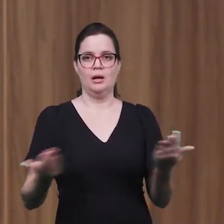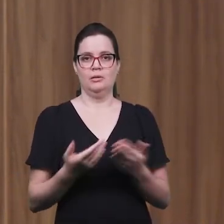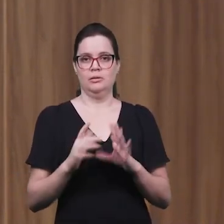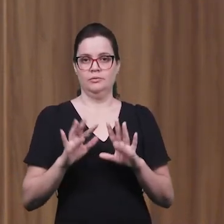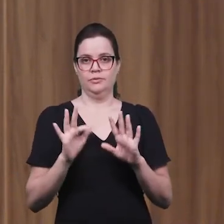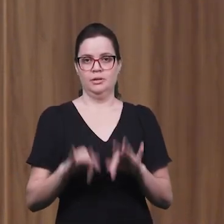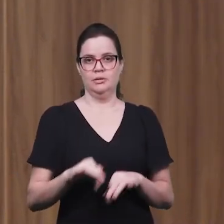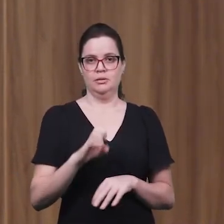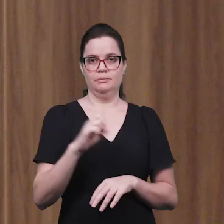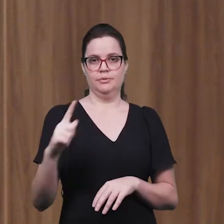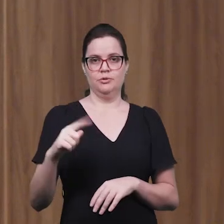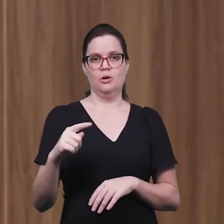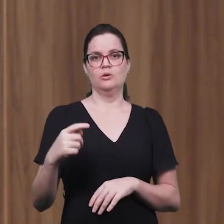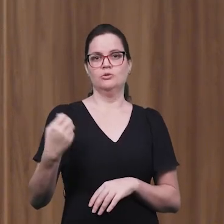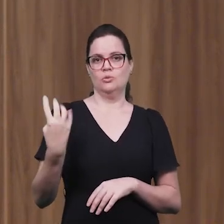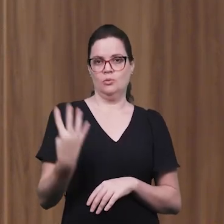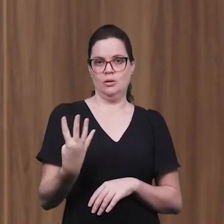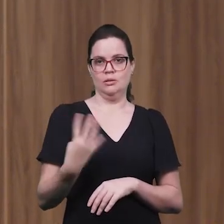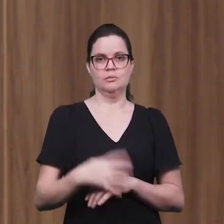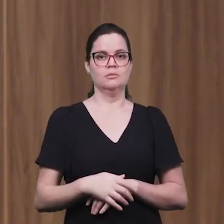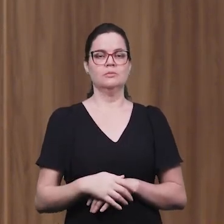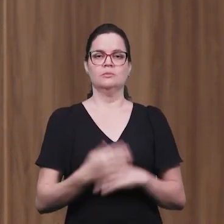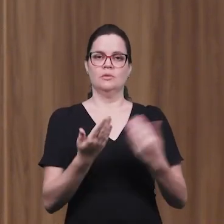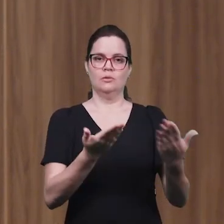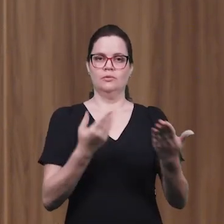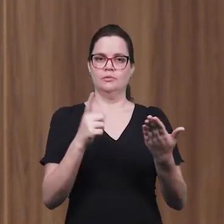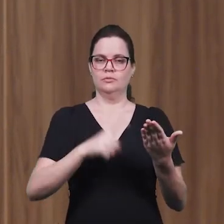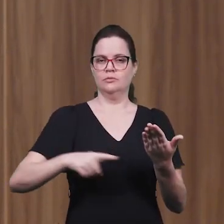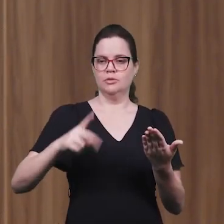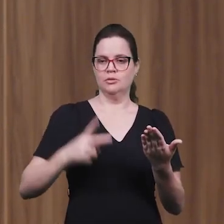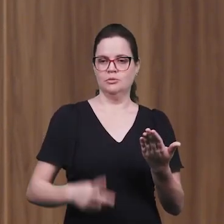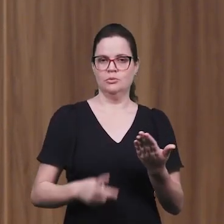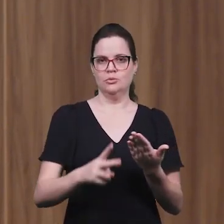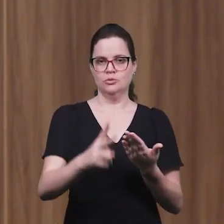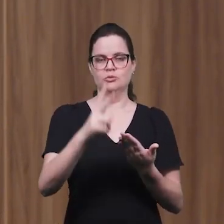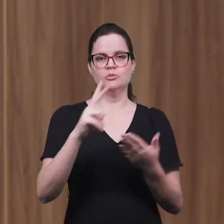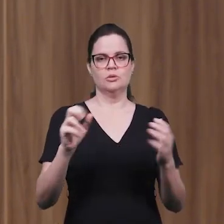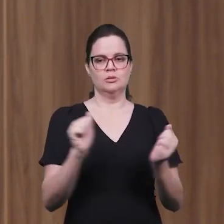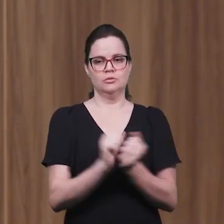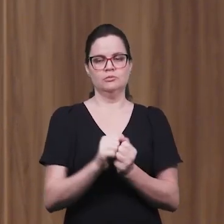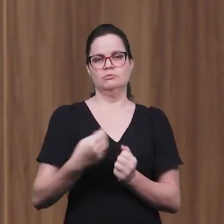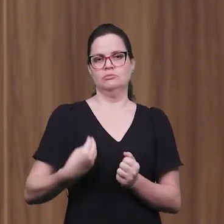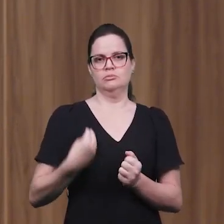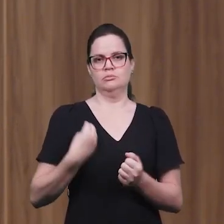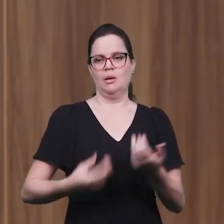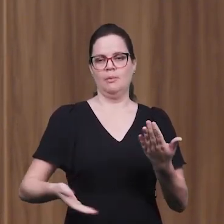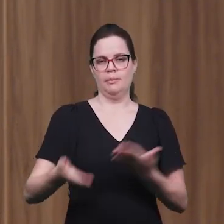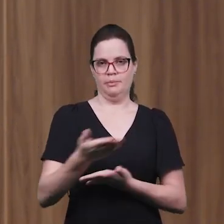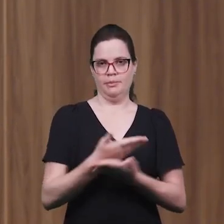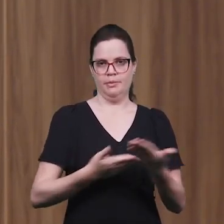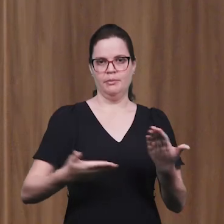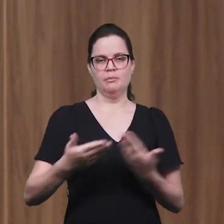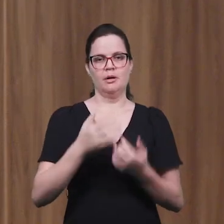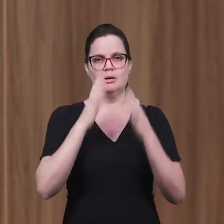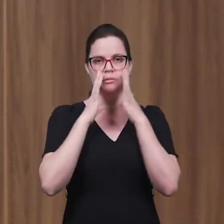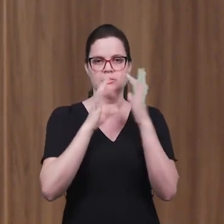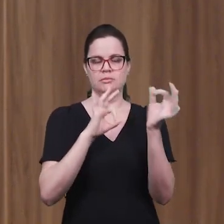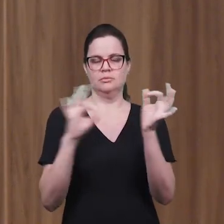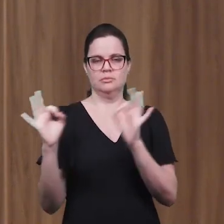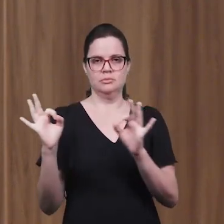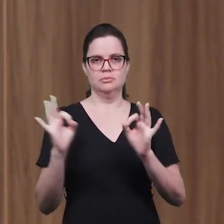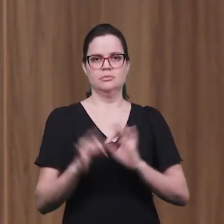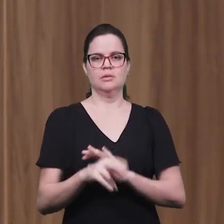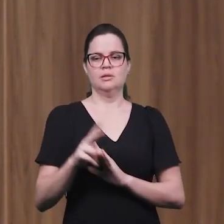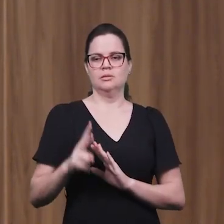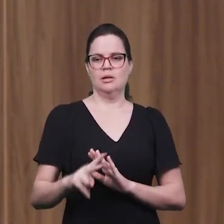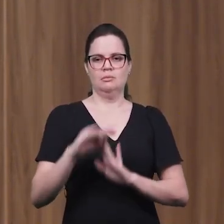aqui finalizando esse 4º programa. Convidamos para que todos possam participar conosco,